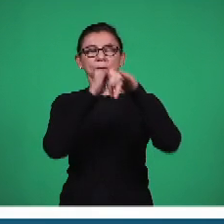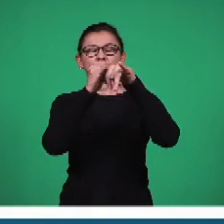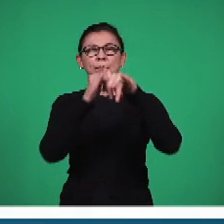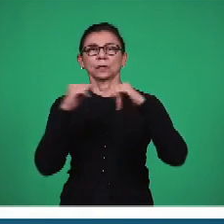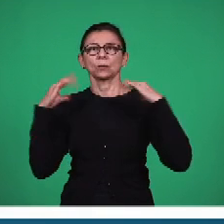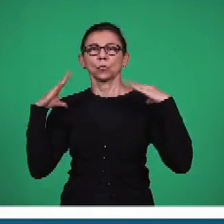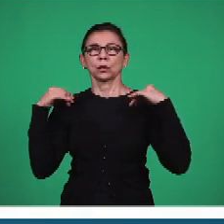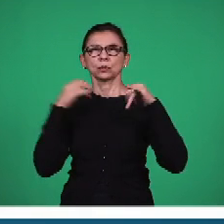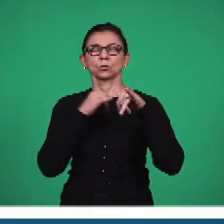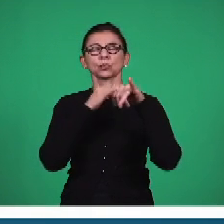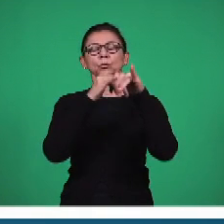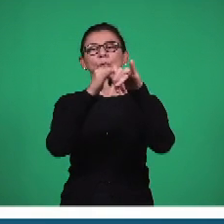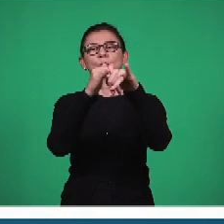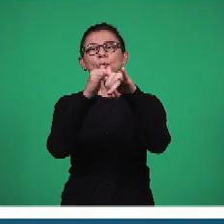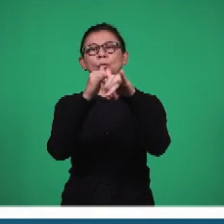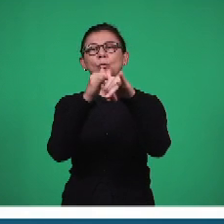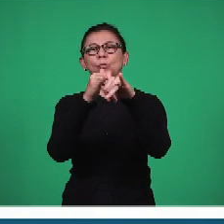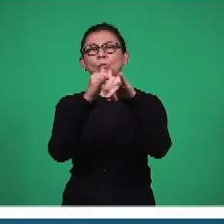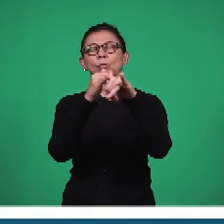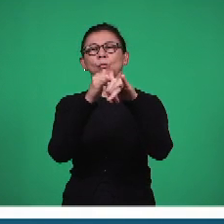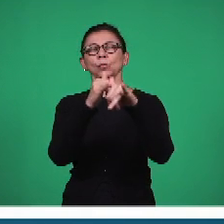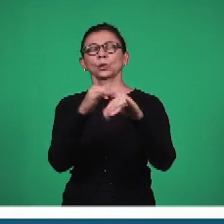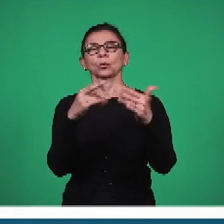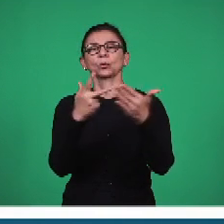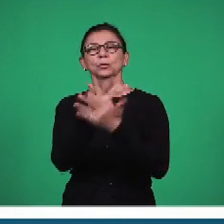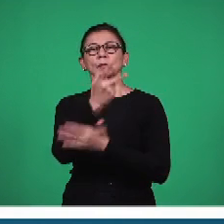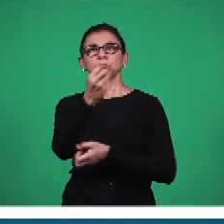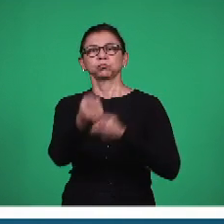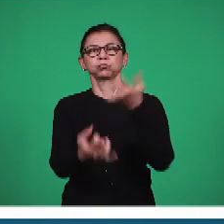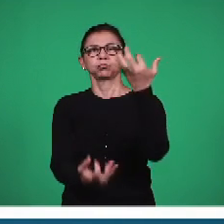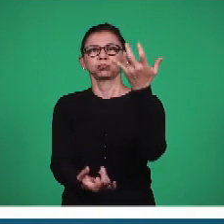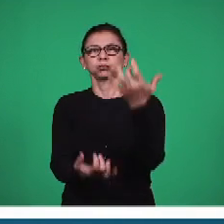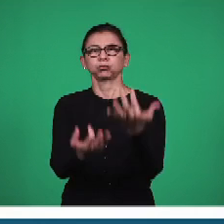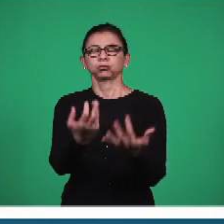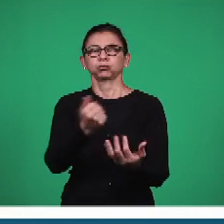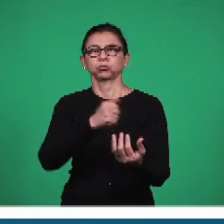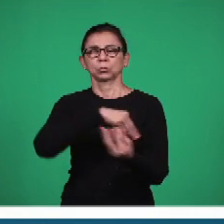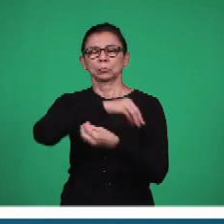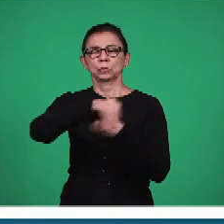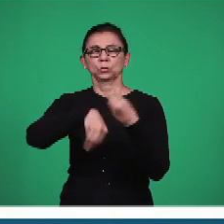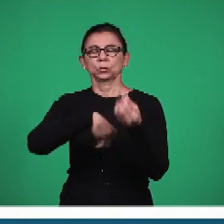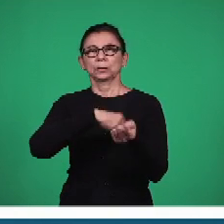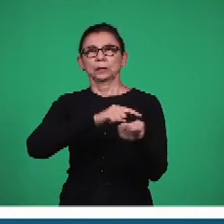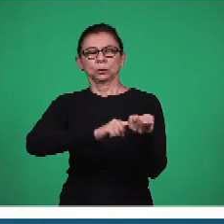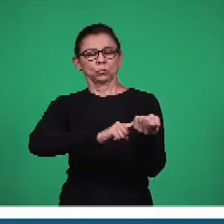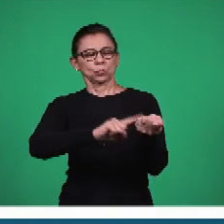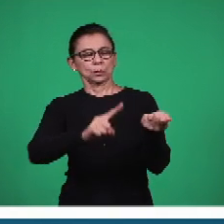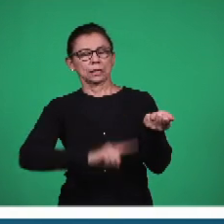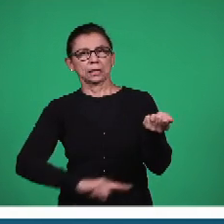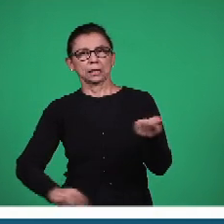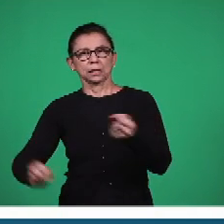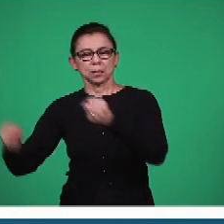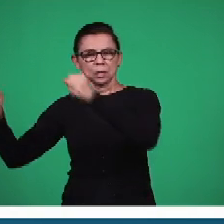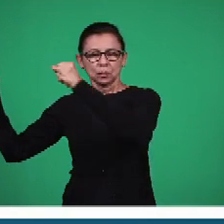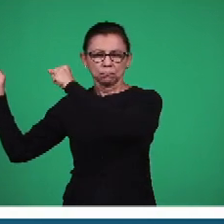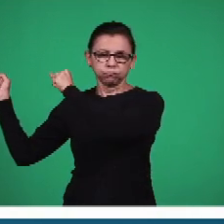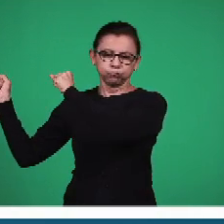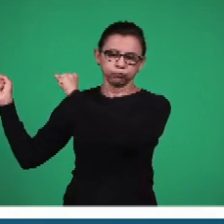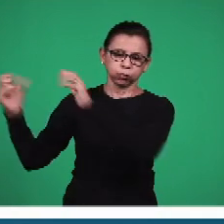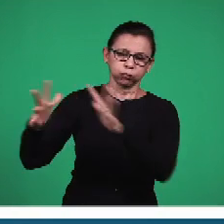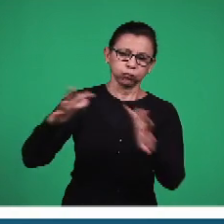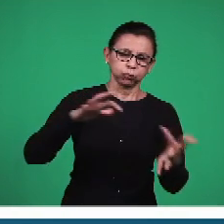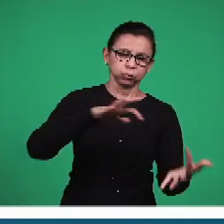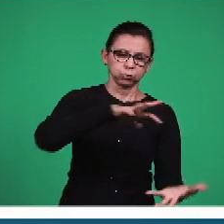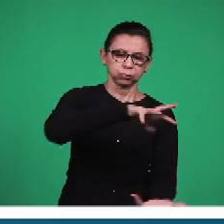e houve saraiva e fogo misturado com sangue. E foram lançados na terra, que queimada na